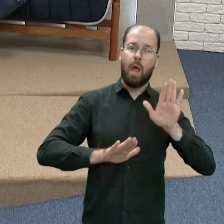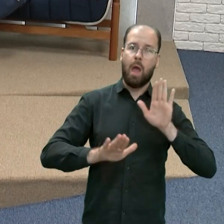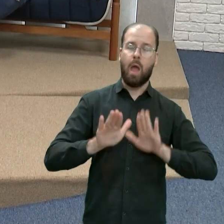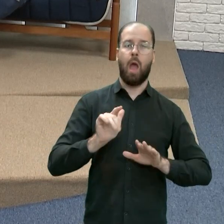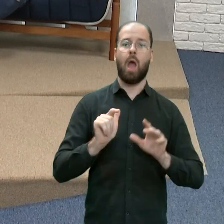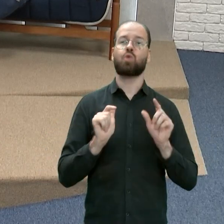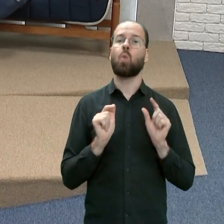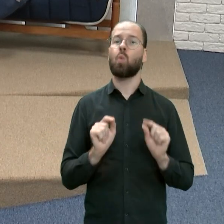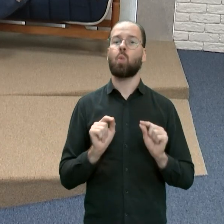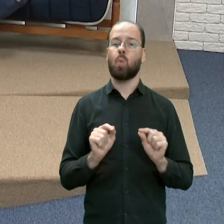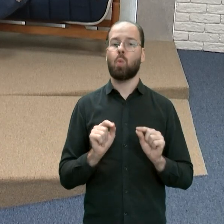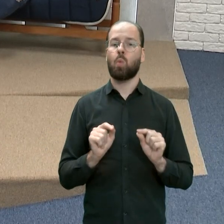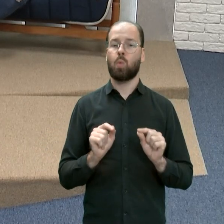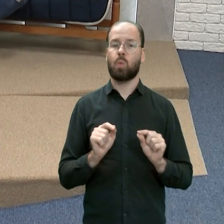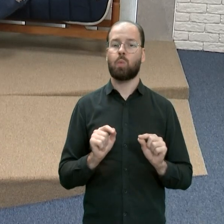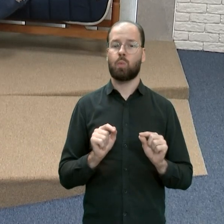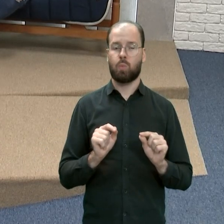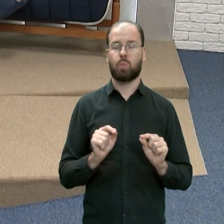de